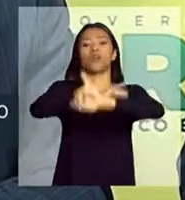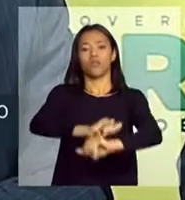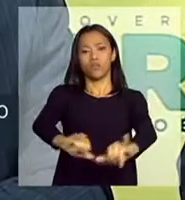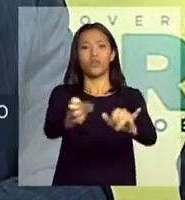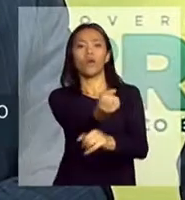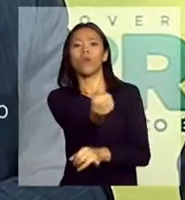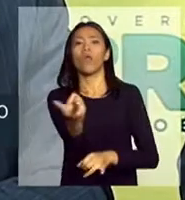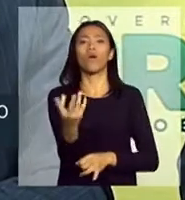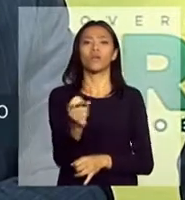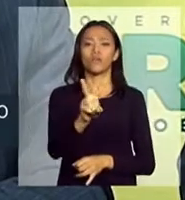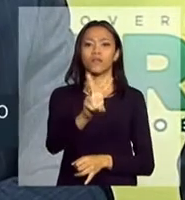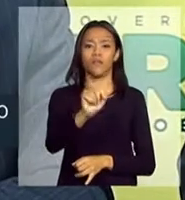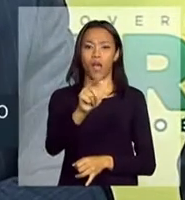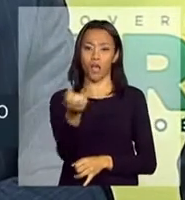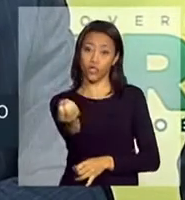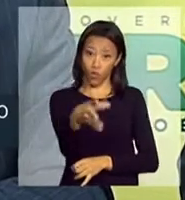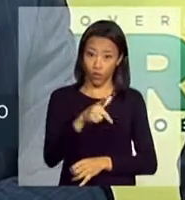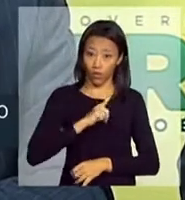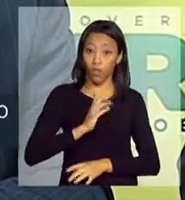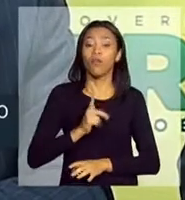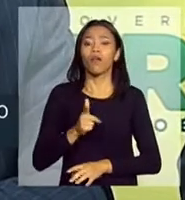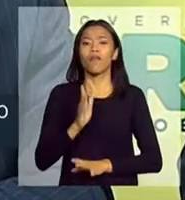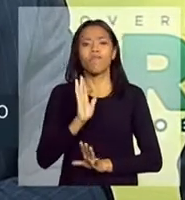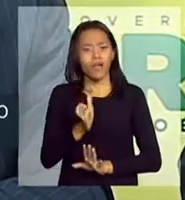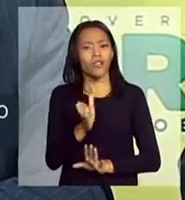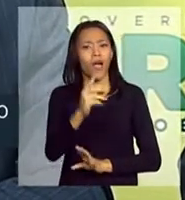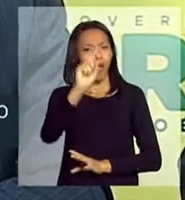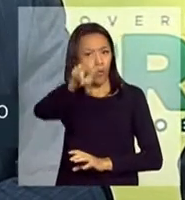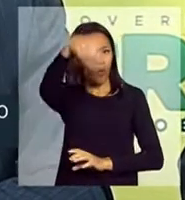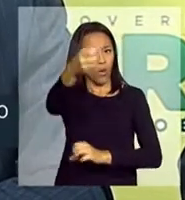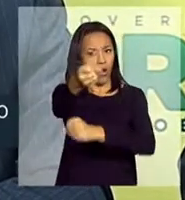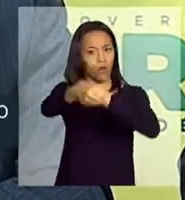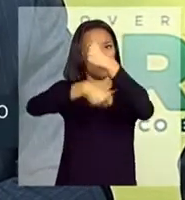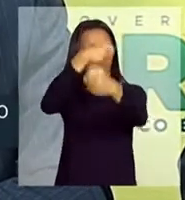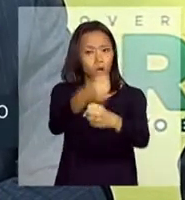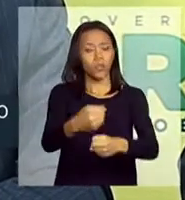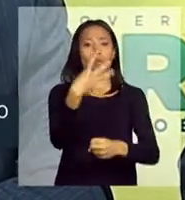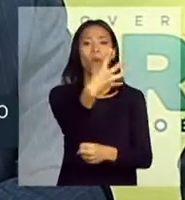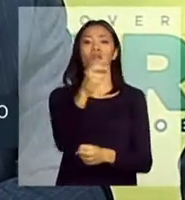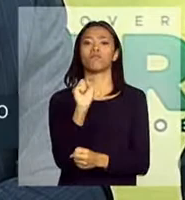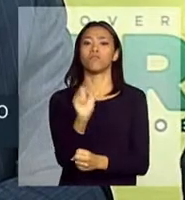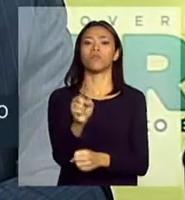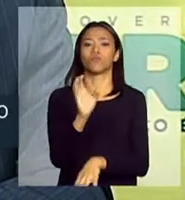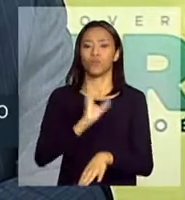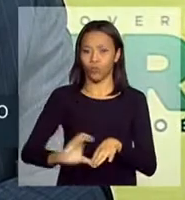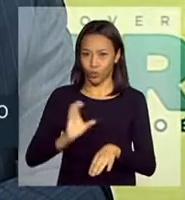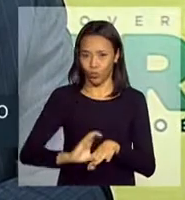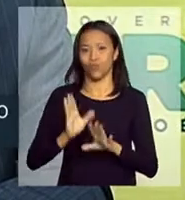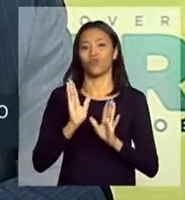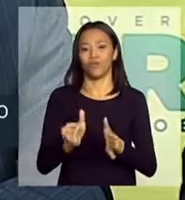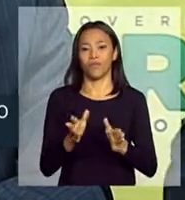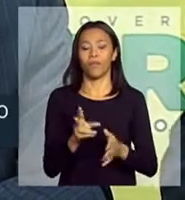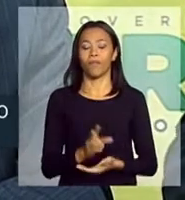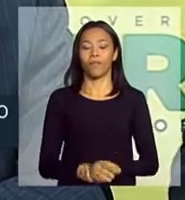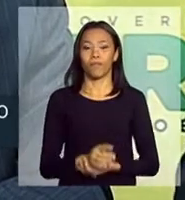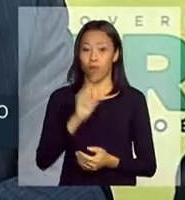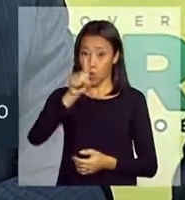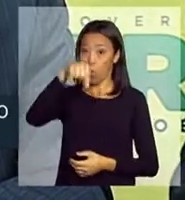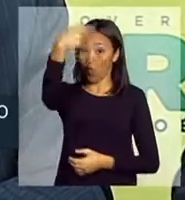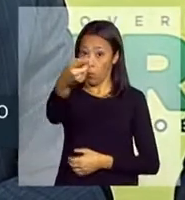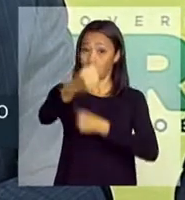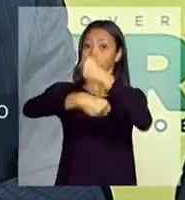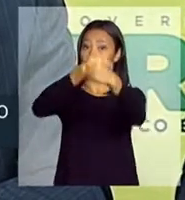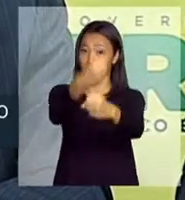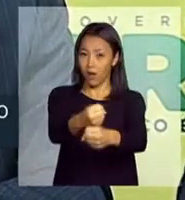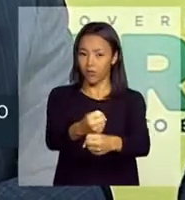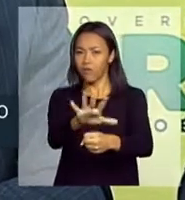temos é mas pode trabalhar para o ano que vem com uma Estimativa de 4 mil cursos para o ano que vem